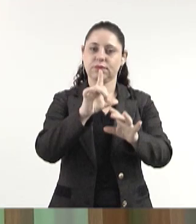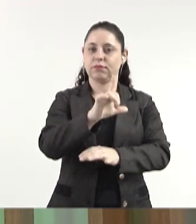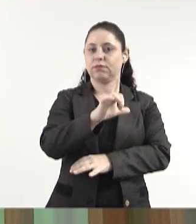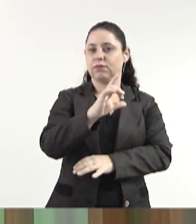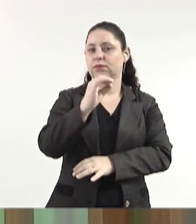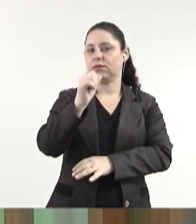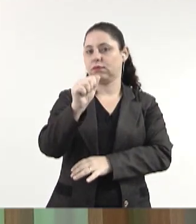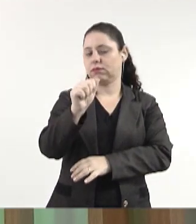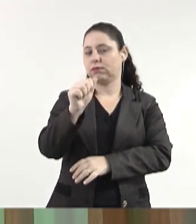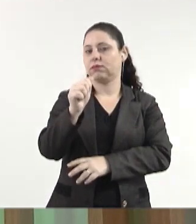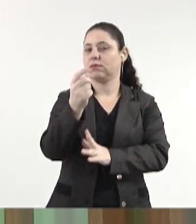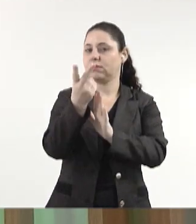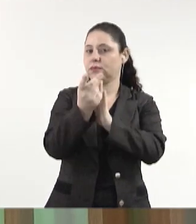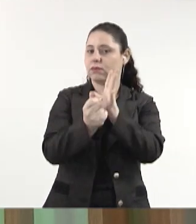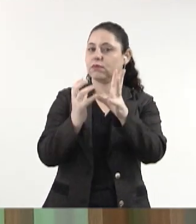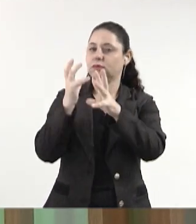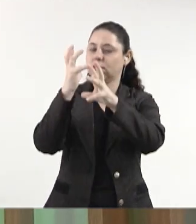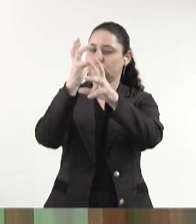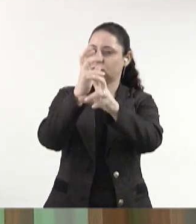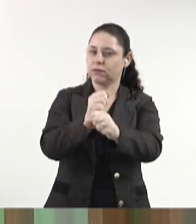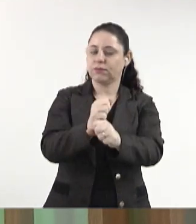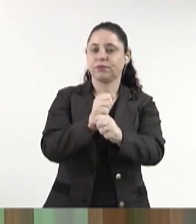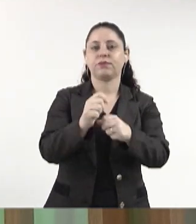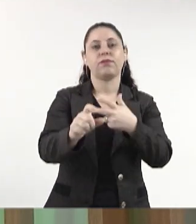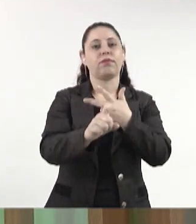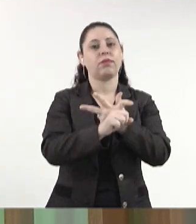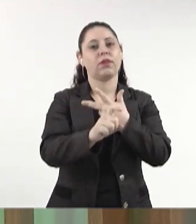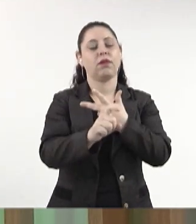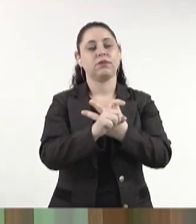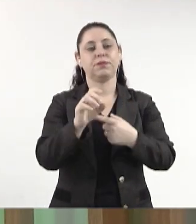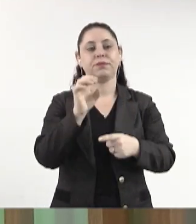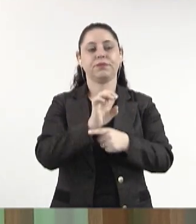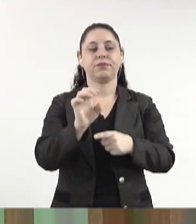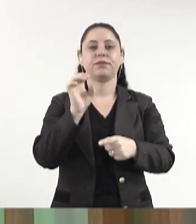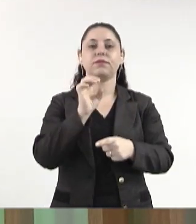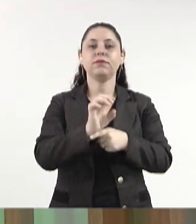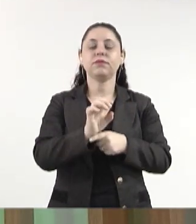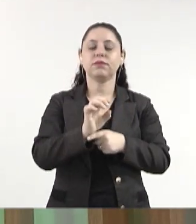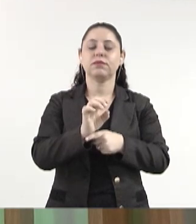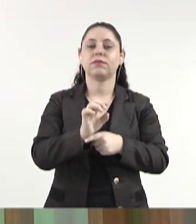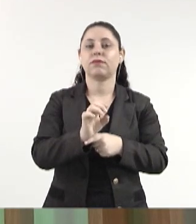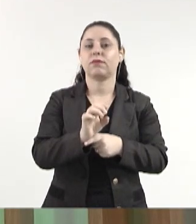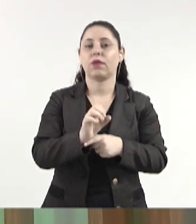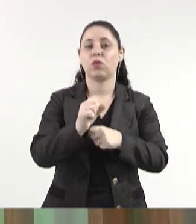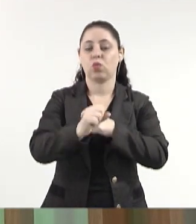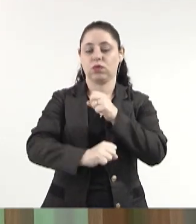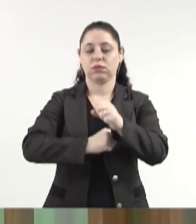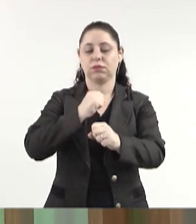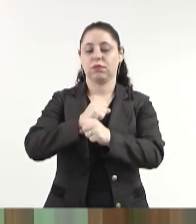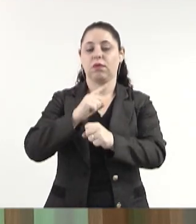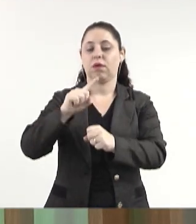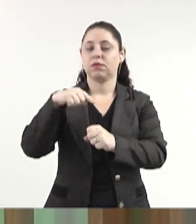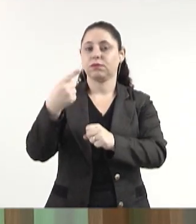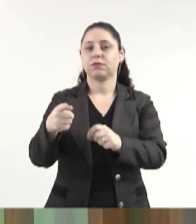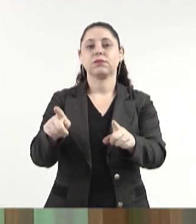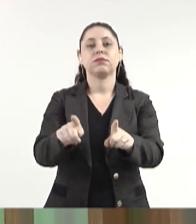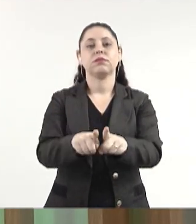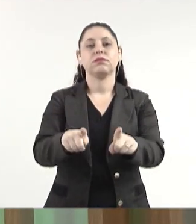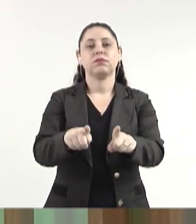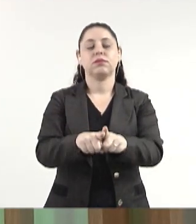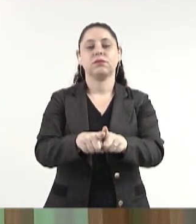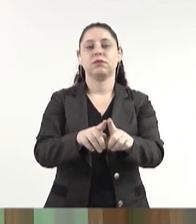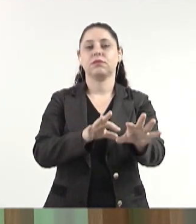LOA, que é o orçamento do Poder Executivo do Estado de Mato Grosso do Sul, na verdade, para o ano que vem, e também